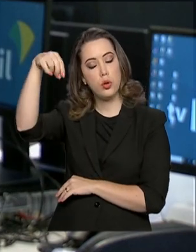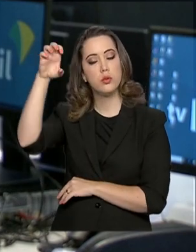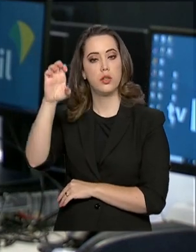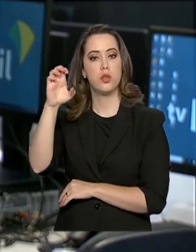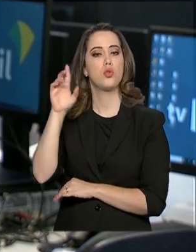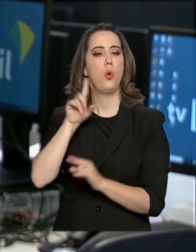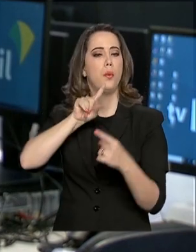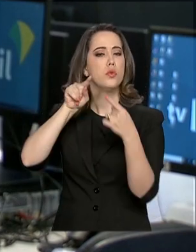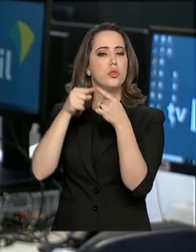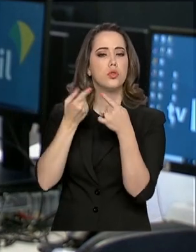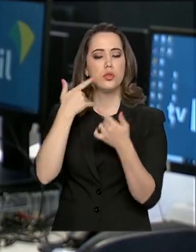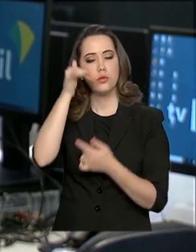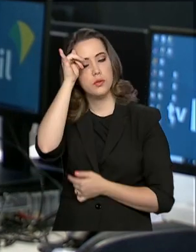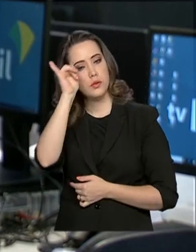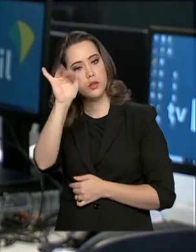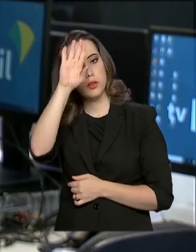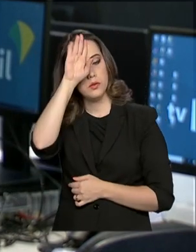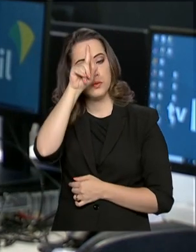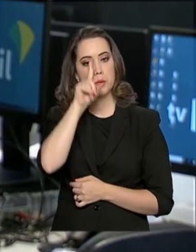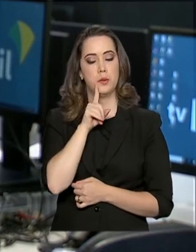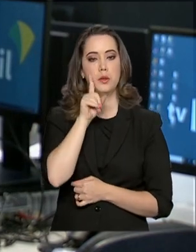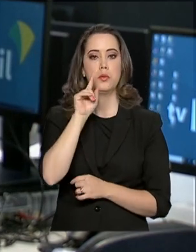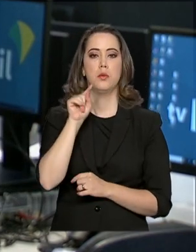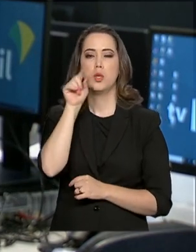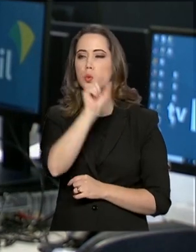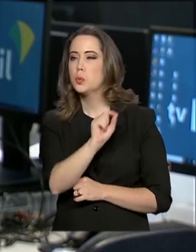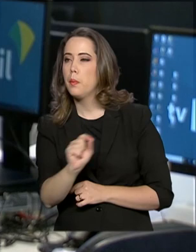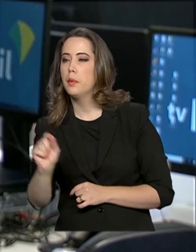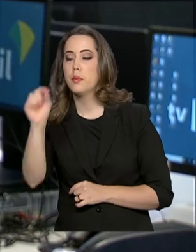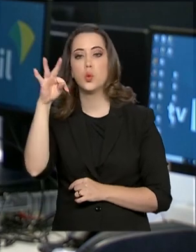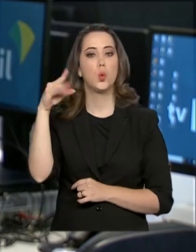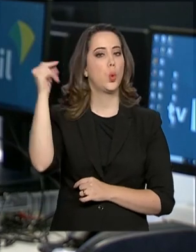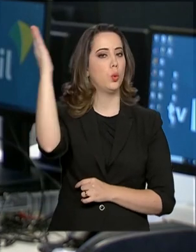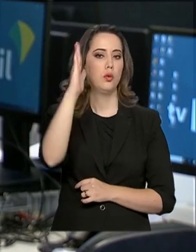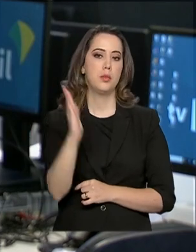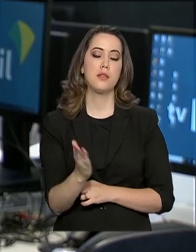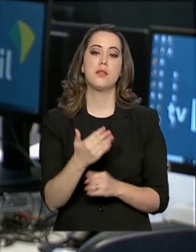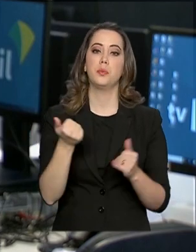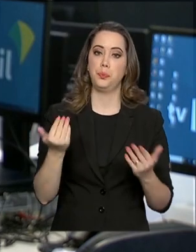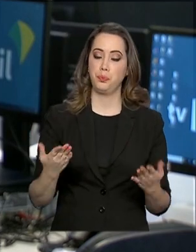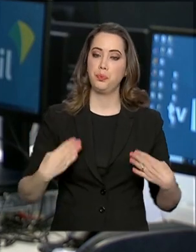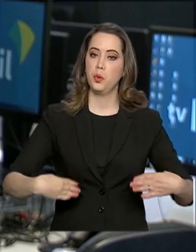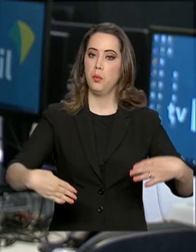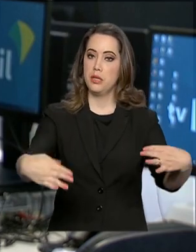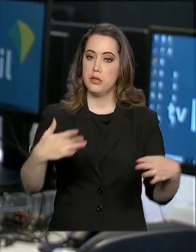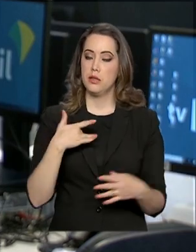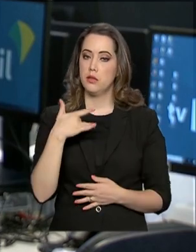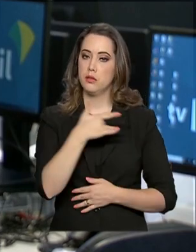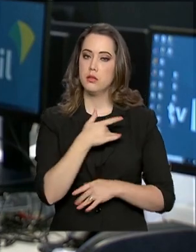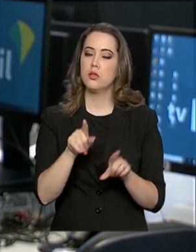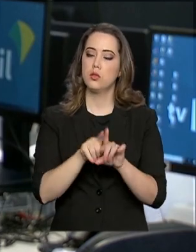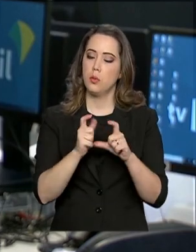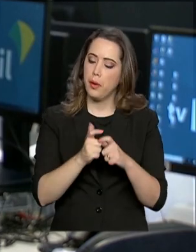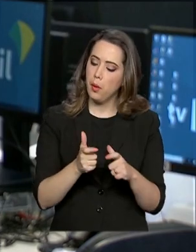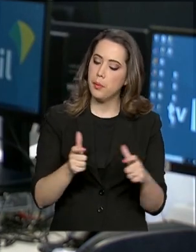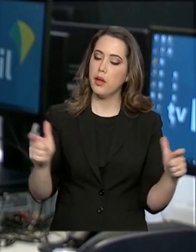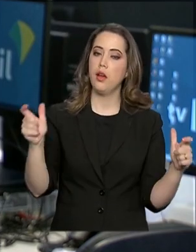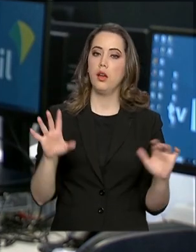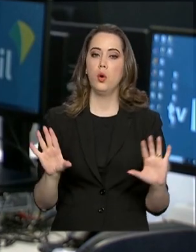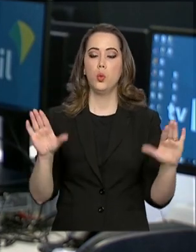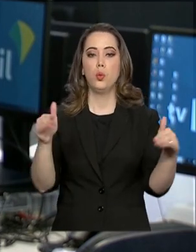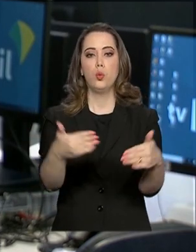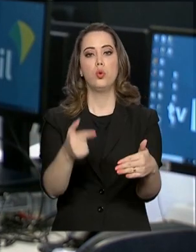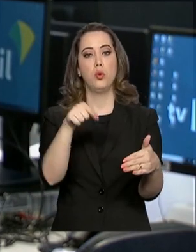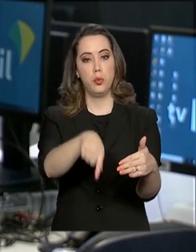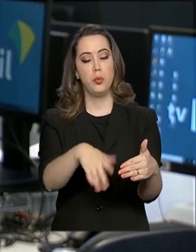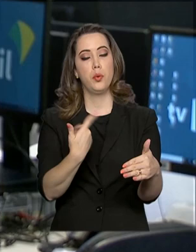a vacina contra a febre amarela no calendário de todo o país. O Ministério da Saúde também vai ampliar o público-alvo para a